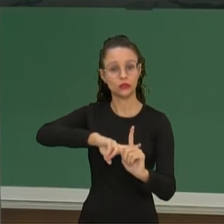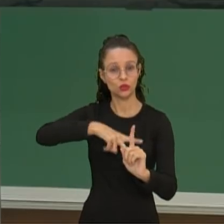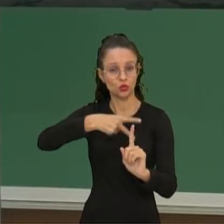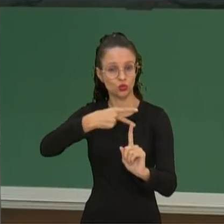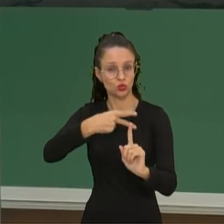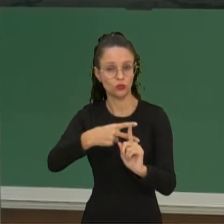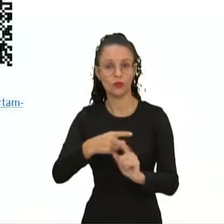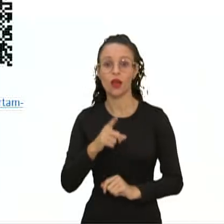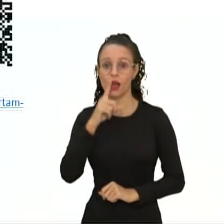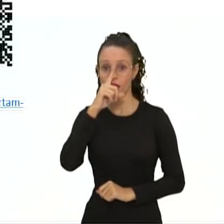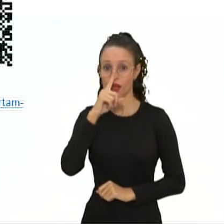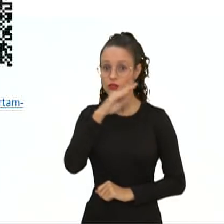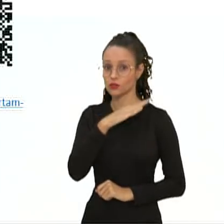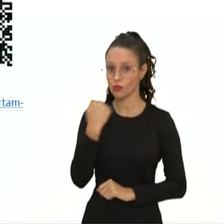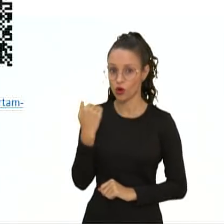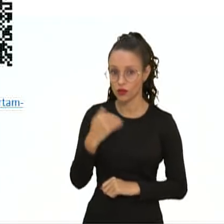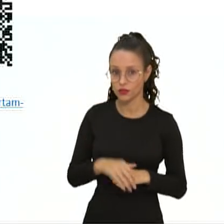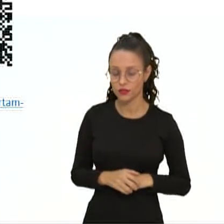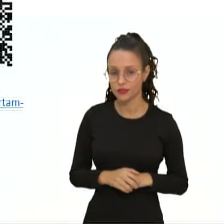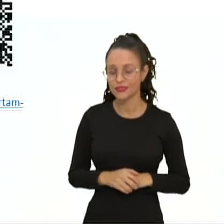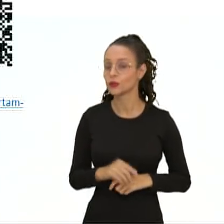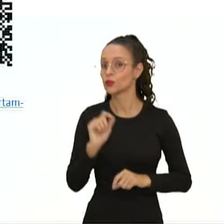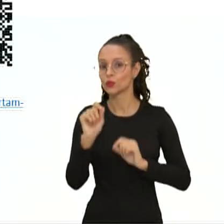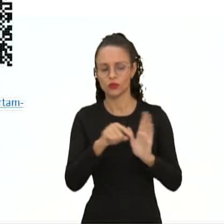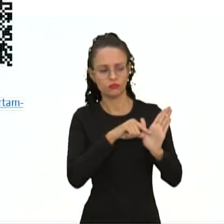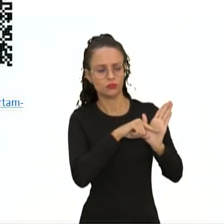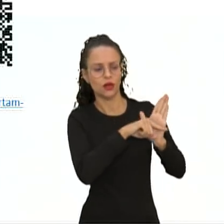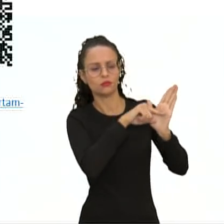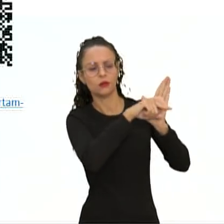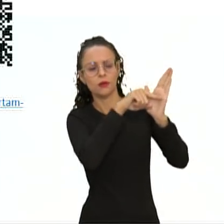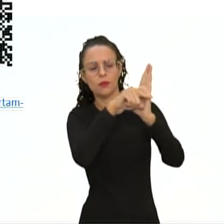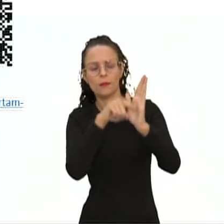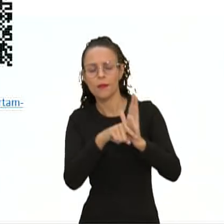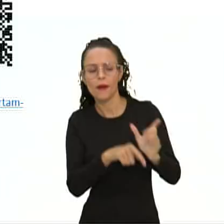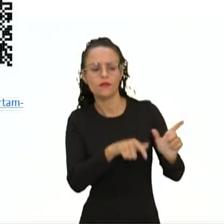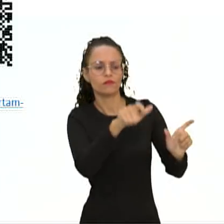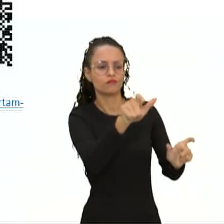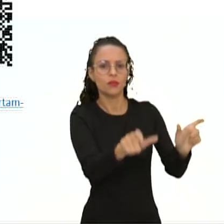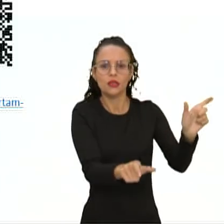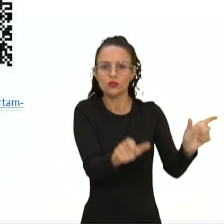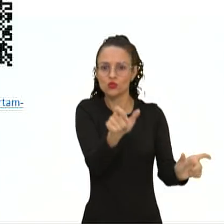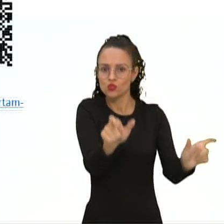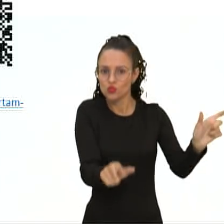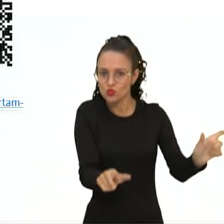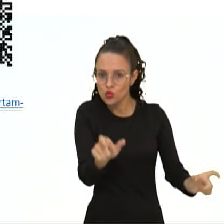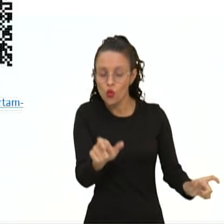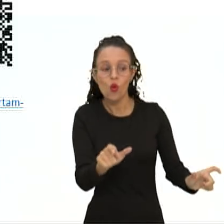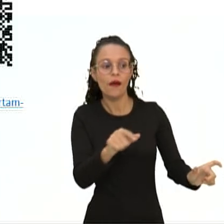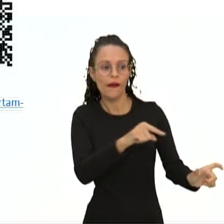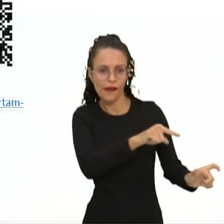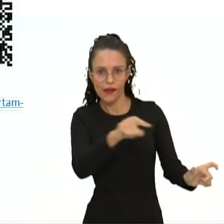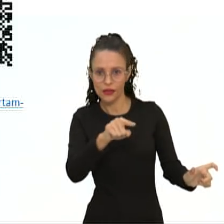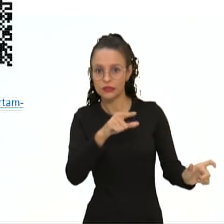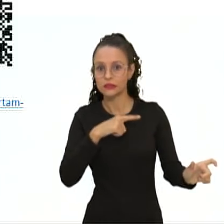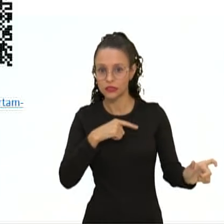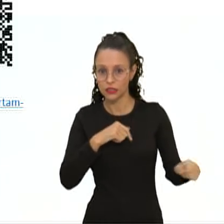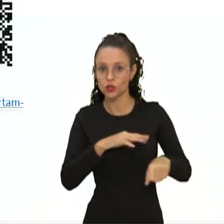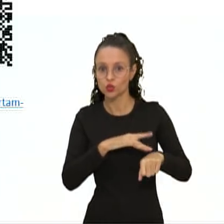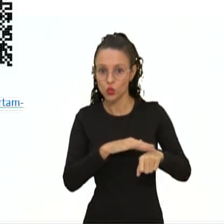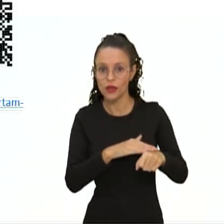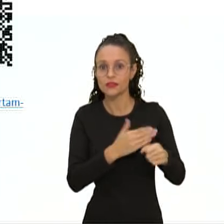de morte. Então fizeram com várias pessoas, com vários pacientes com a doença, né, que